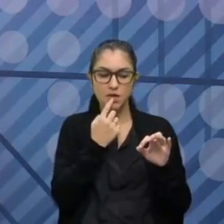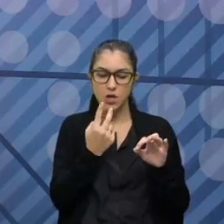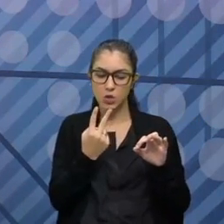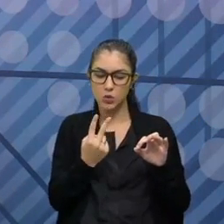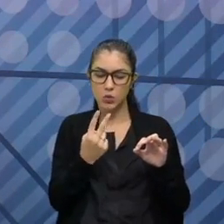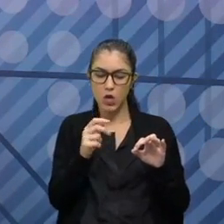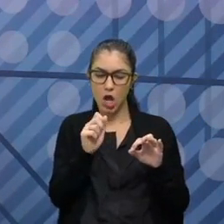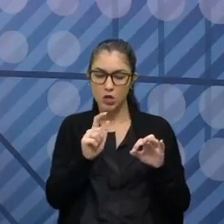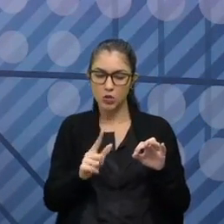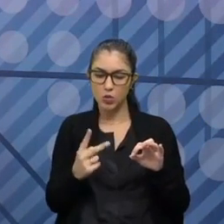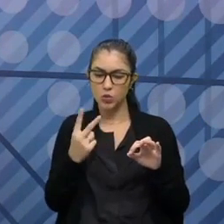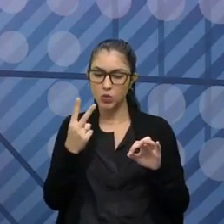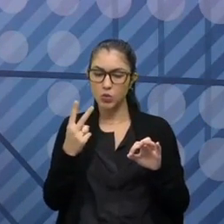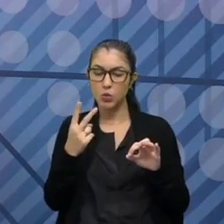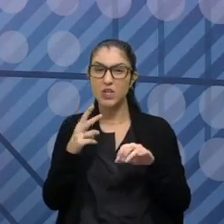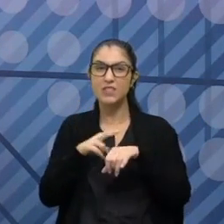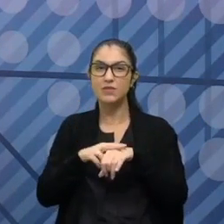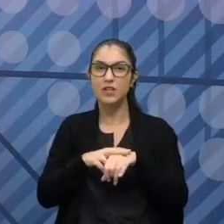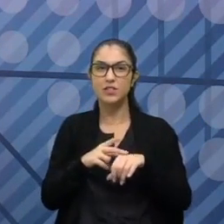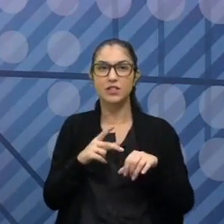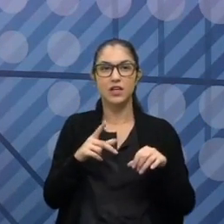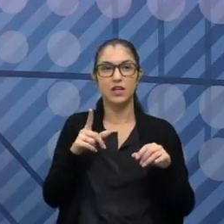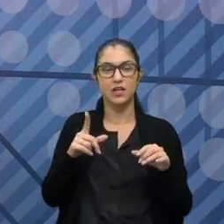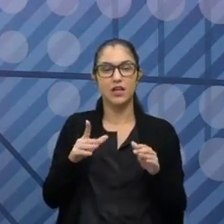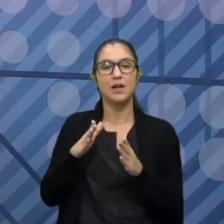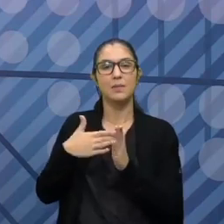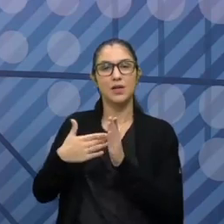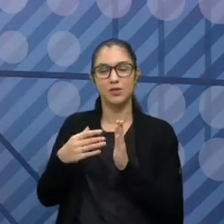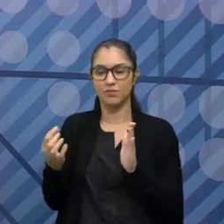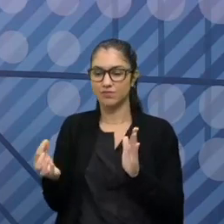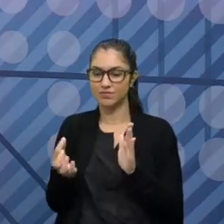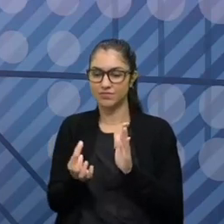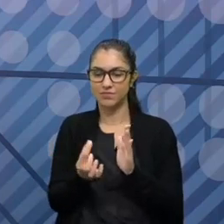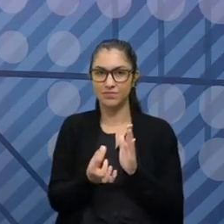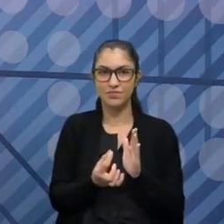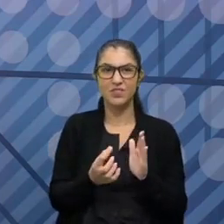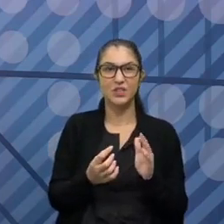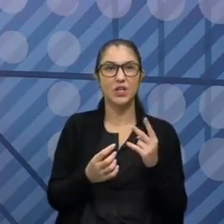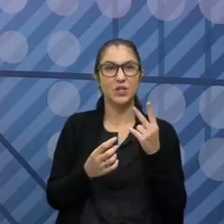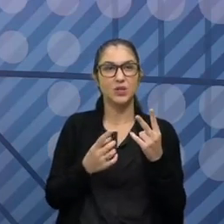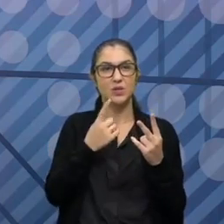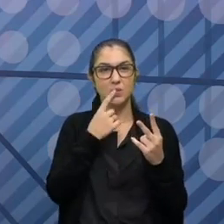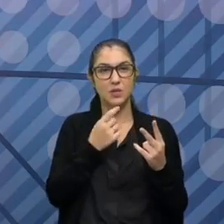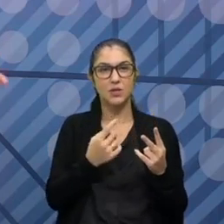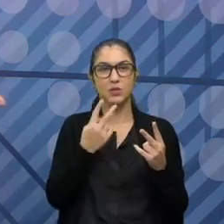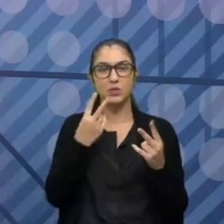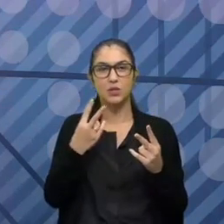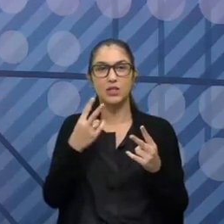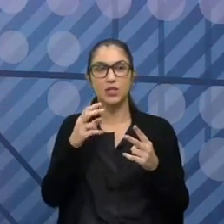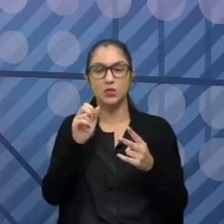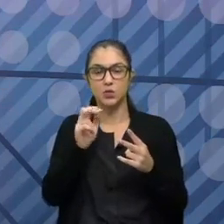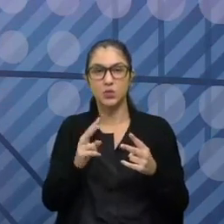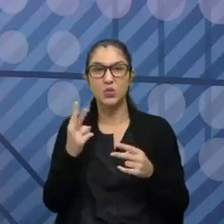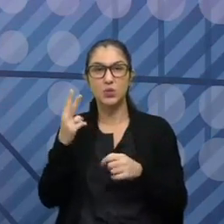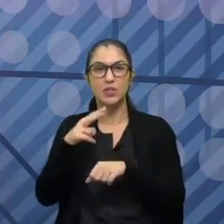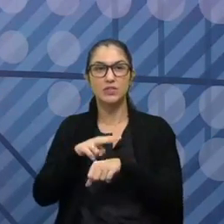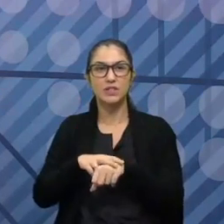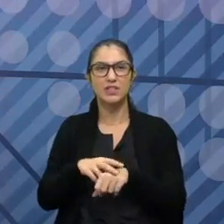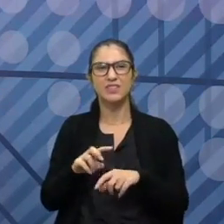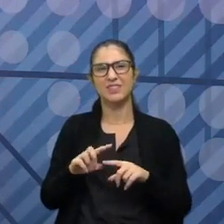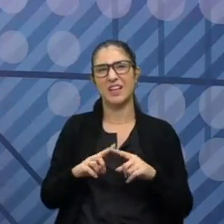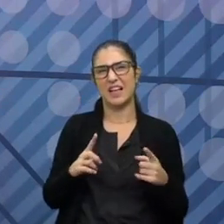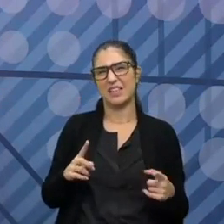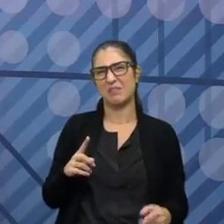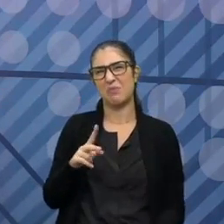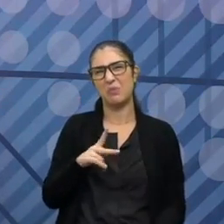azuis, 2 verdes. O que ele tem que pôr? 2 vermelhas, 2 azuis, 2 verdes. 2 vermelhas, 2 azuis, 2 verdes. Ah,